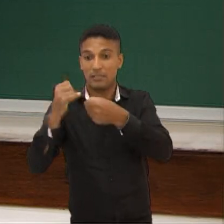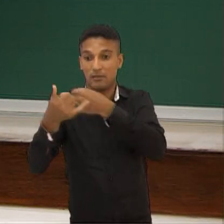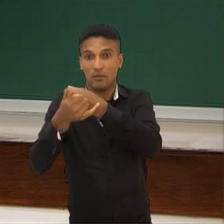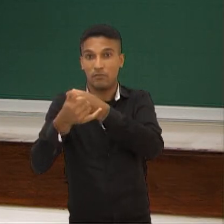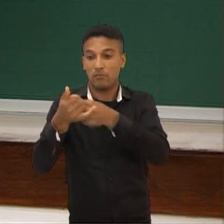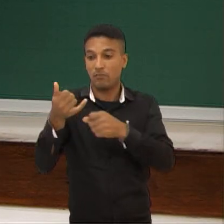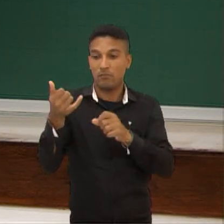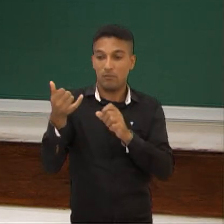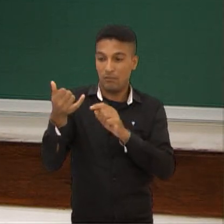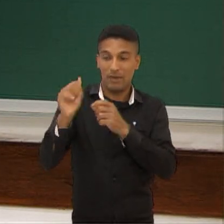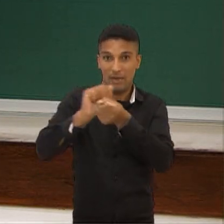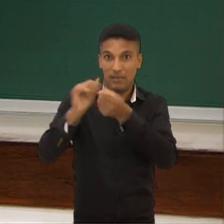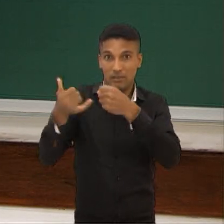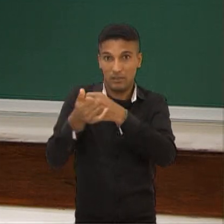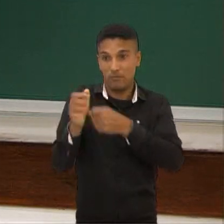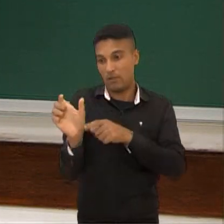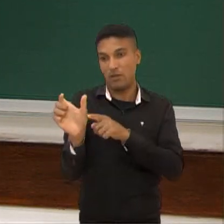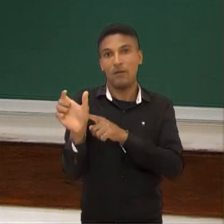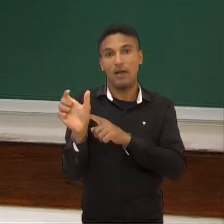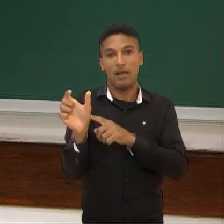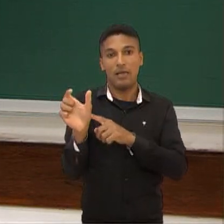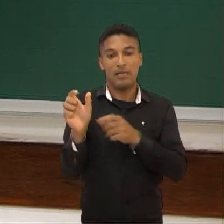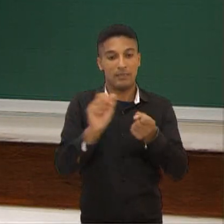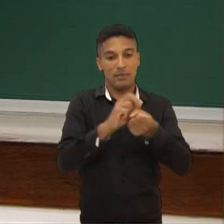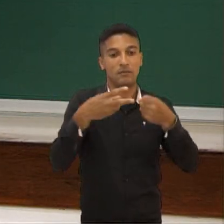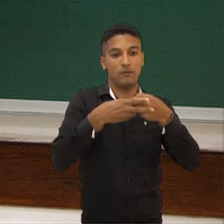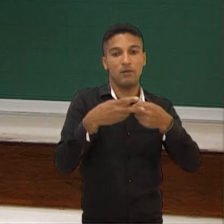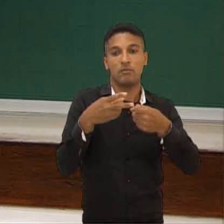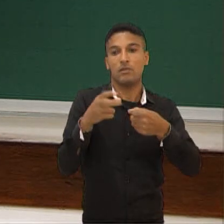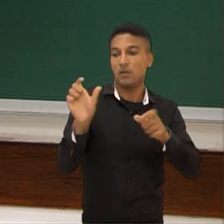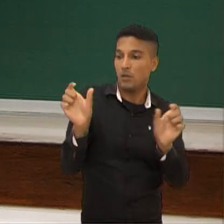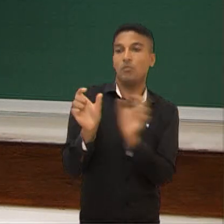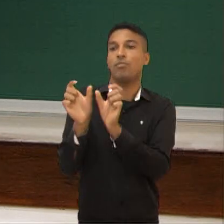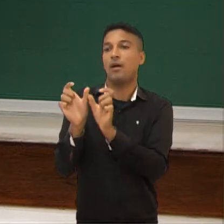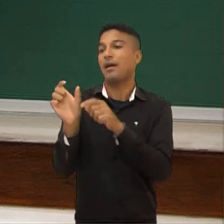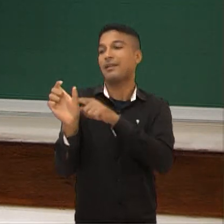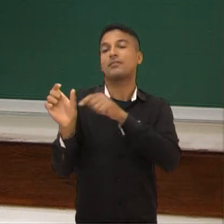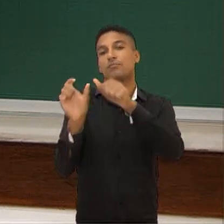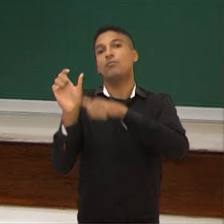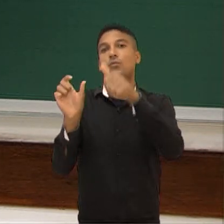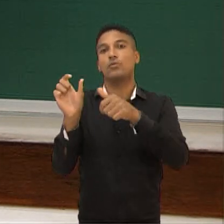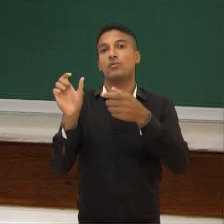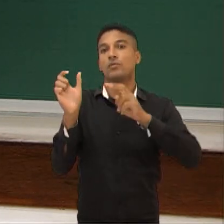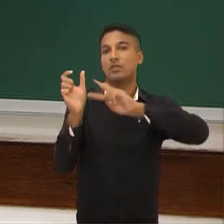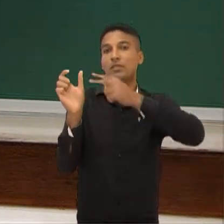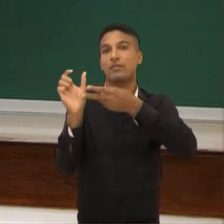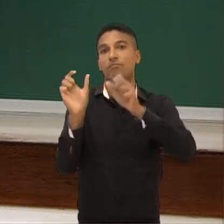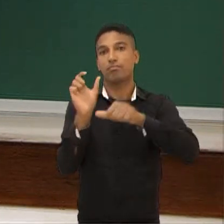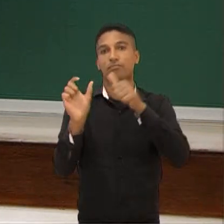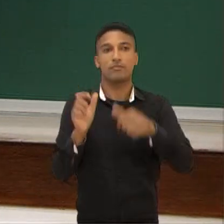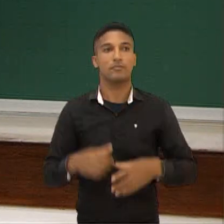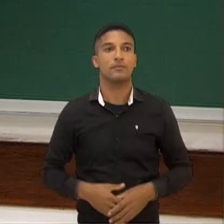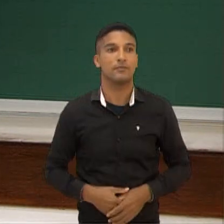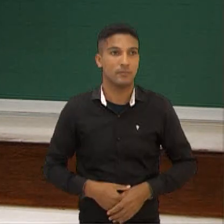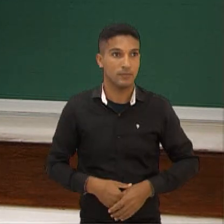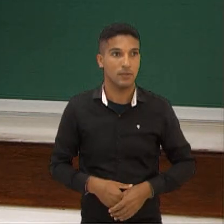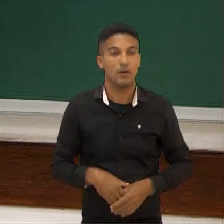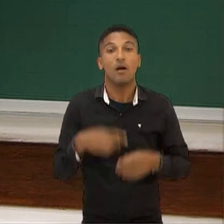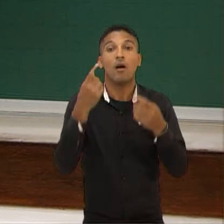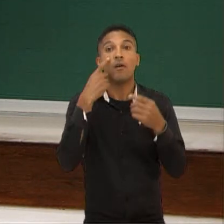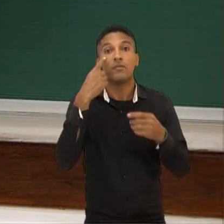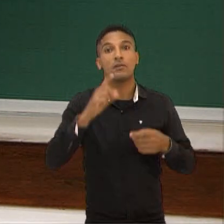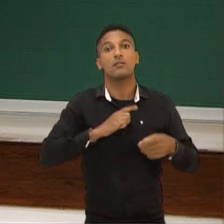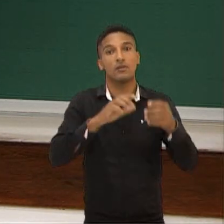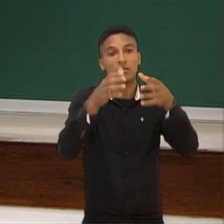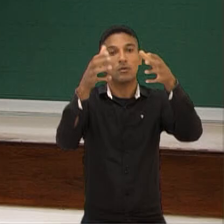Essa palavra, advérbio, é invariável. É uma palavra invariável. Olha só, nós temos uma